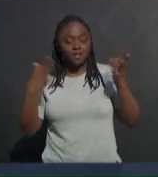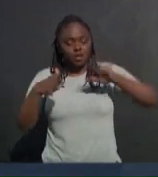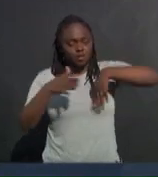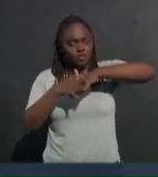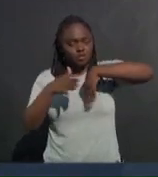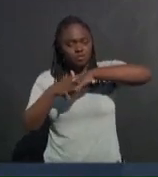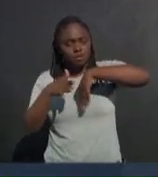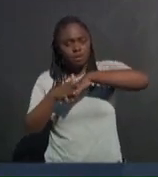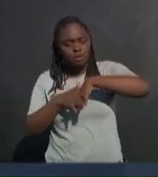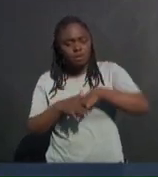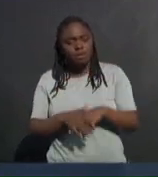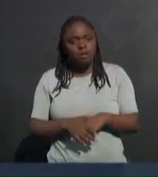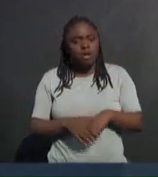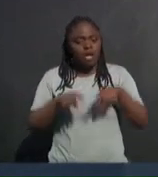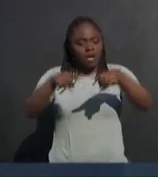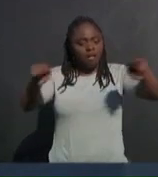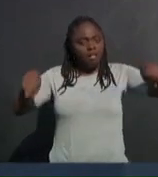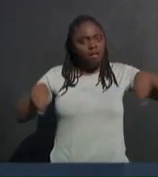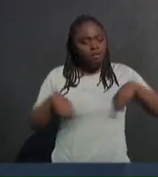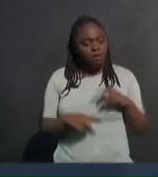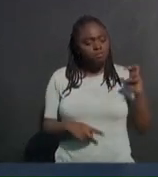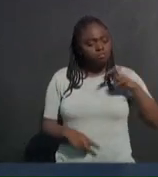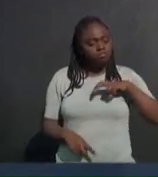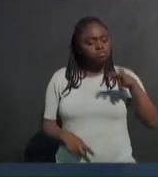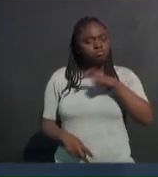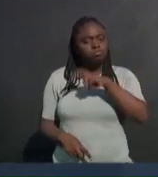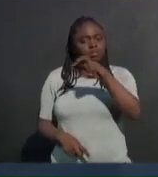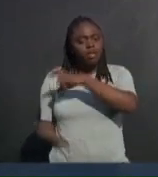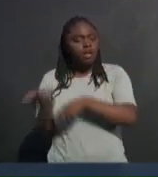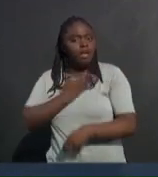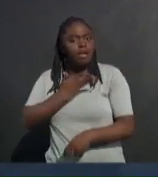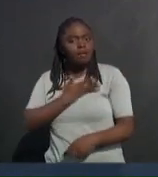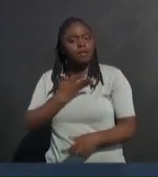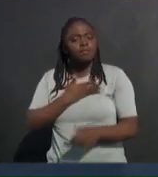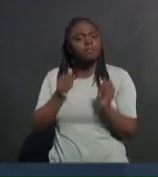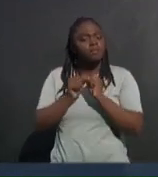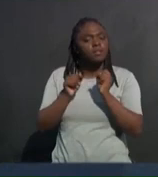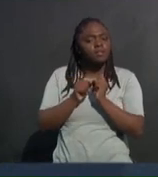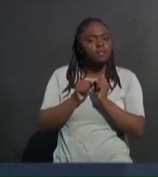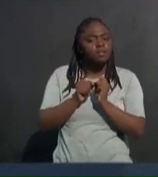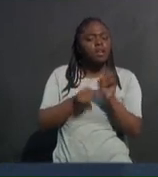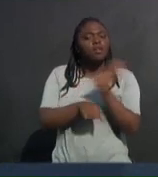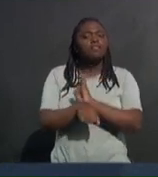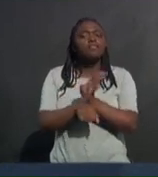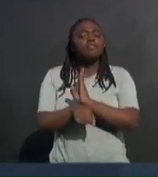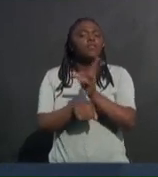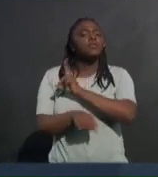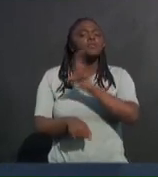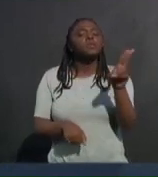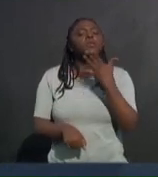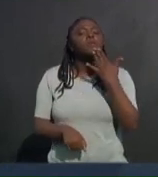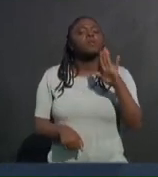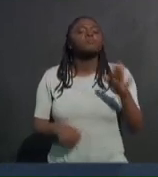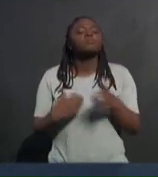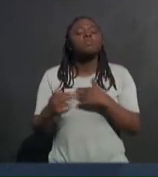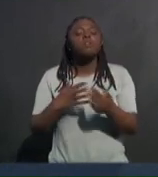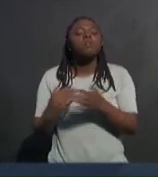futebol. Caminhar na lagoa. Fazer amigo. Assistir um filme. Fala o nome do filme que saiu agora recente aí. Qualquer